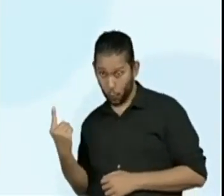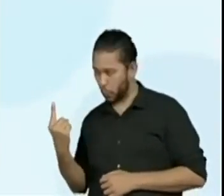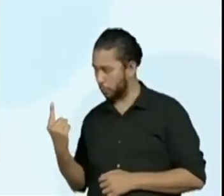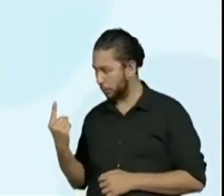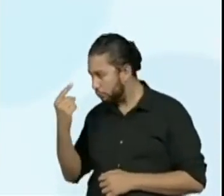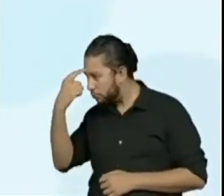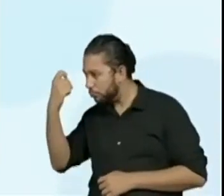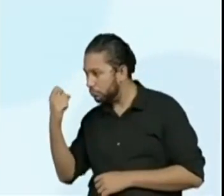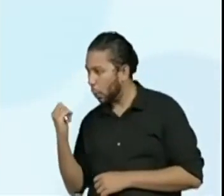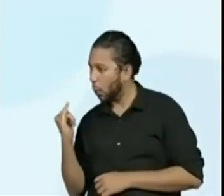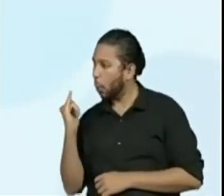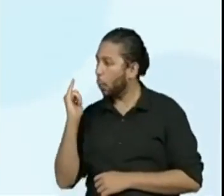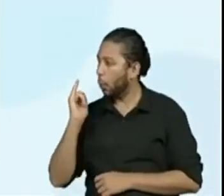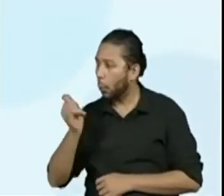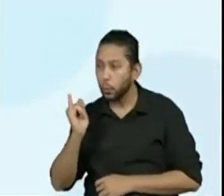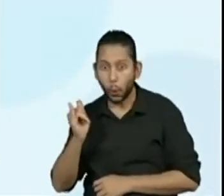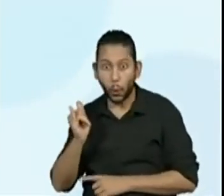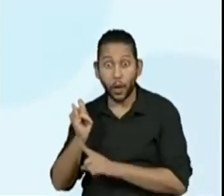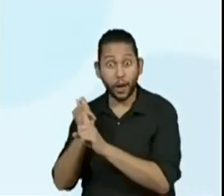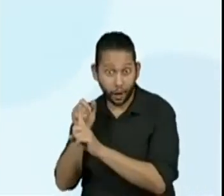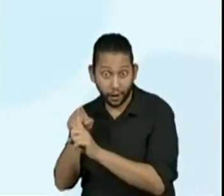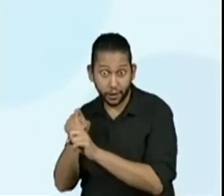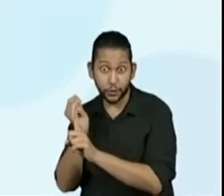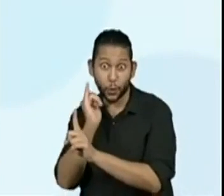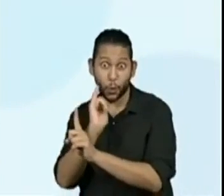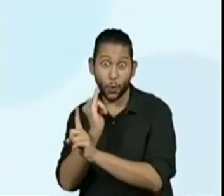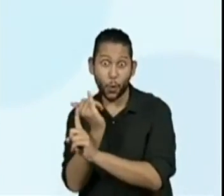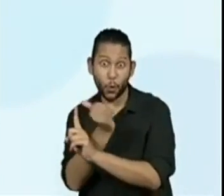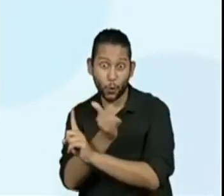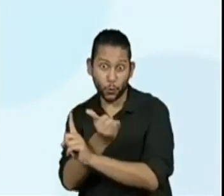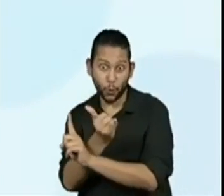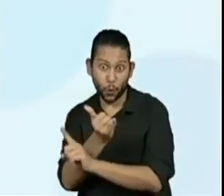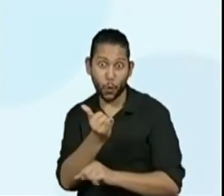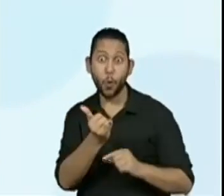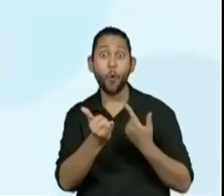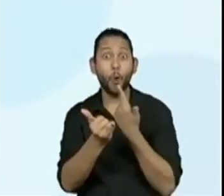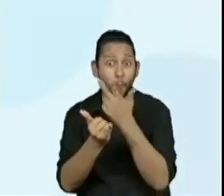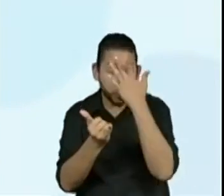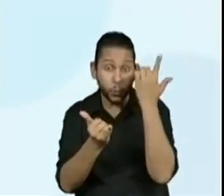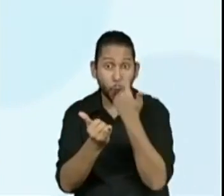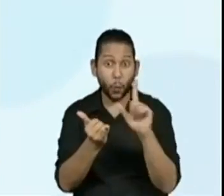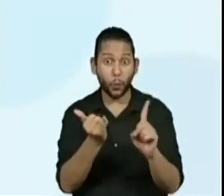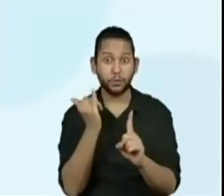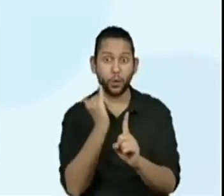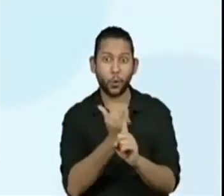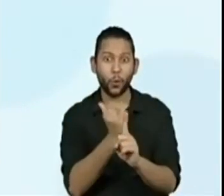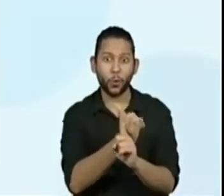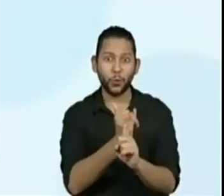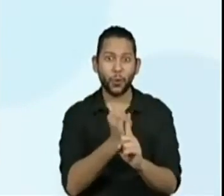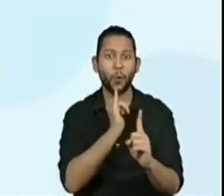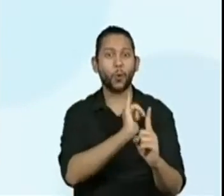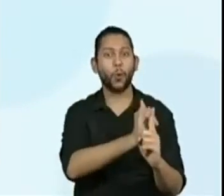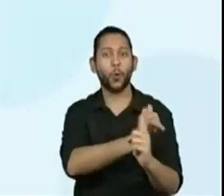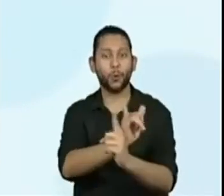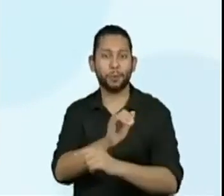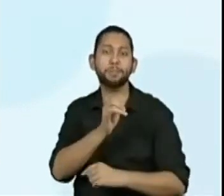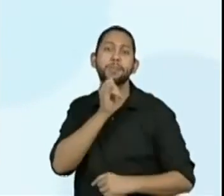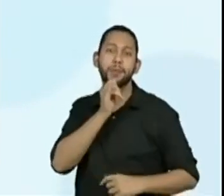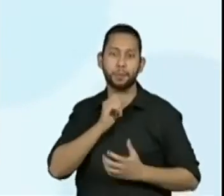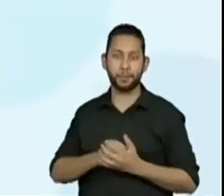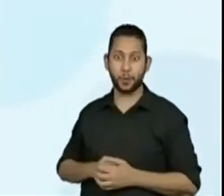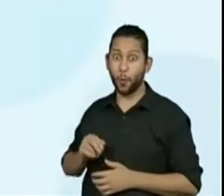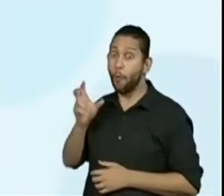boca, como vocês colocaram aí, né? Falado, verbal. Os avós contavam para os